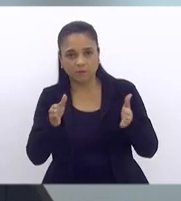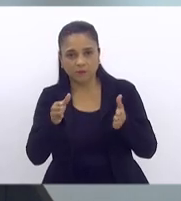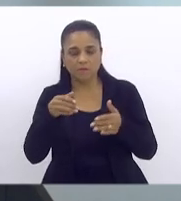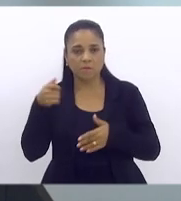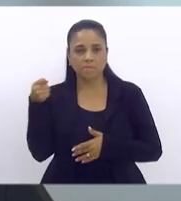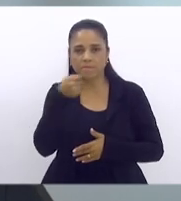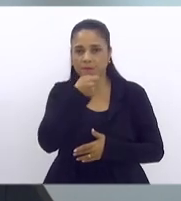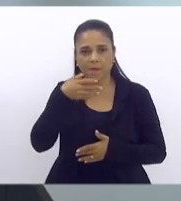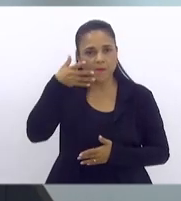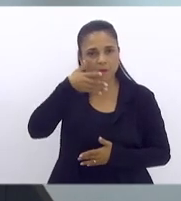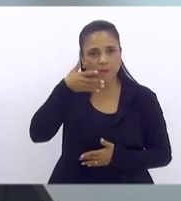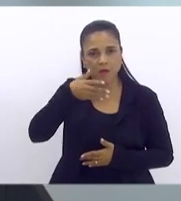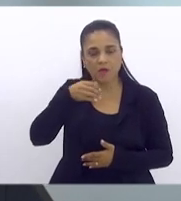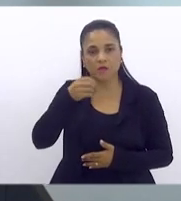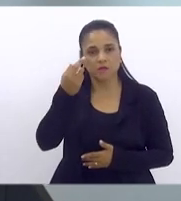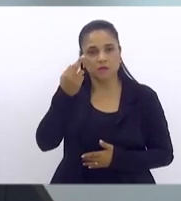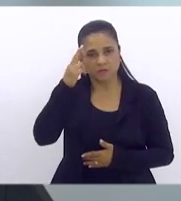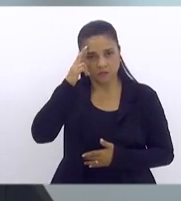Juliana, como